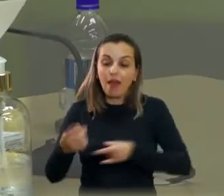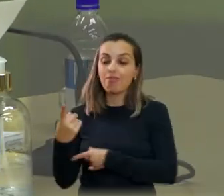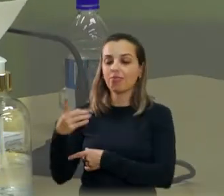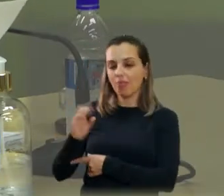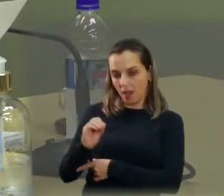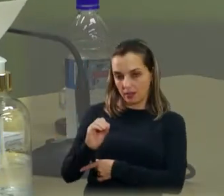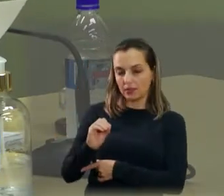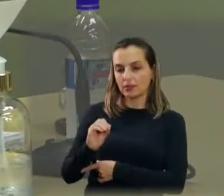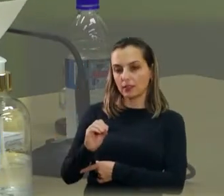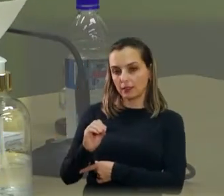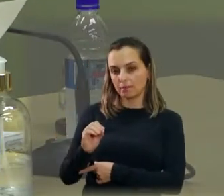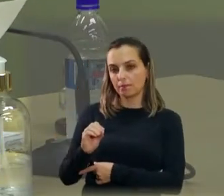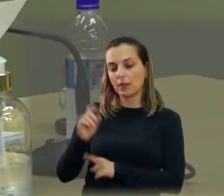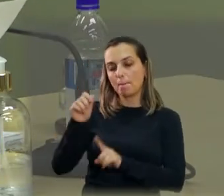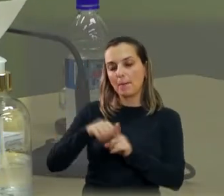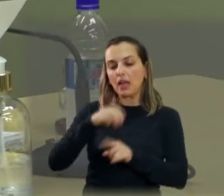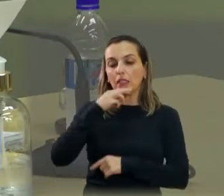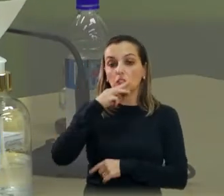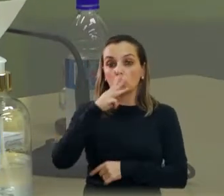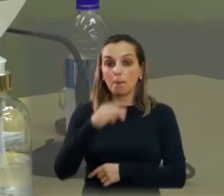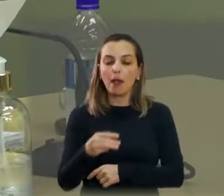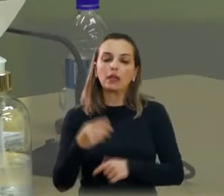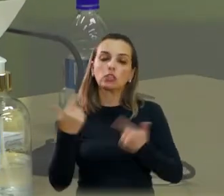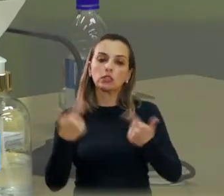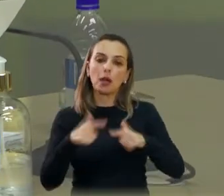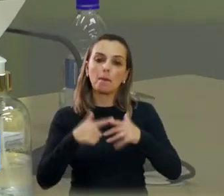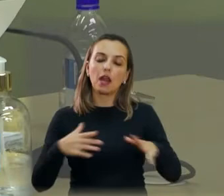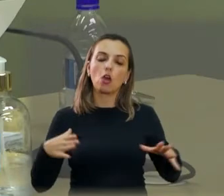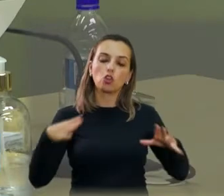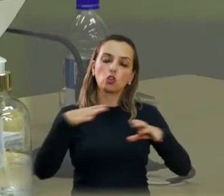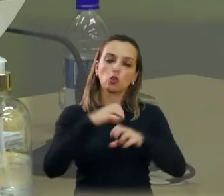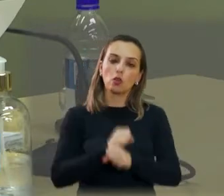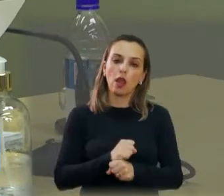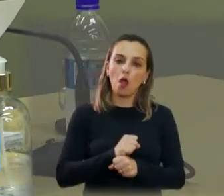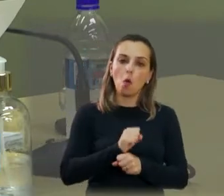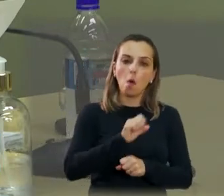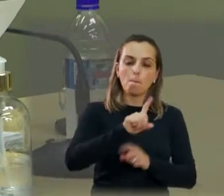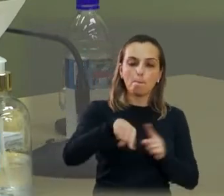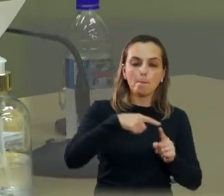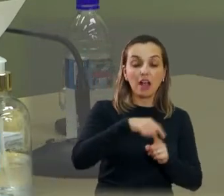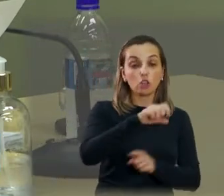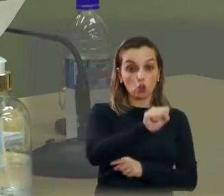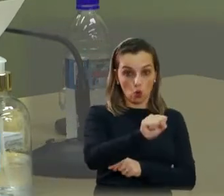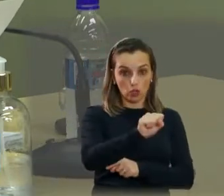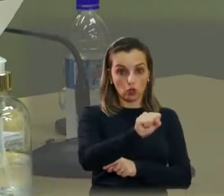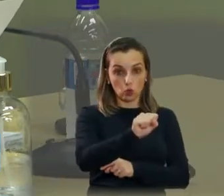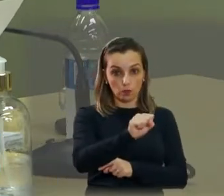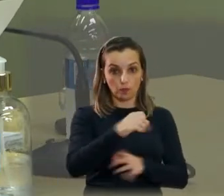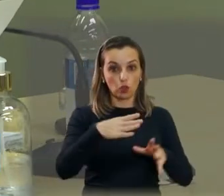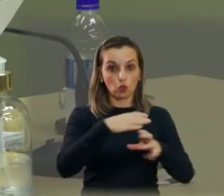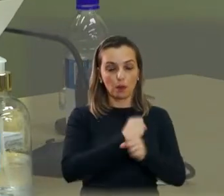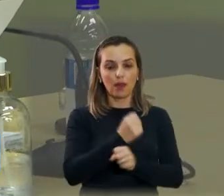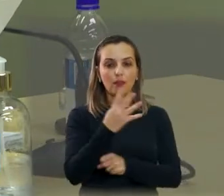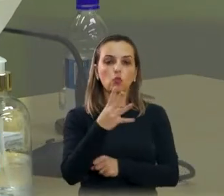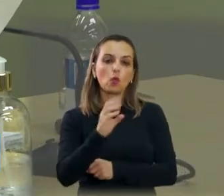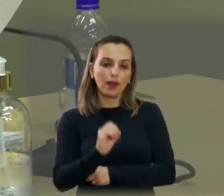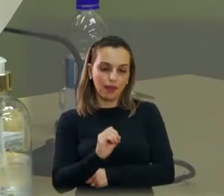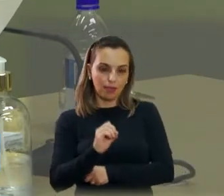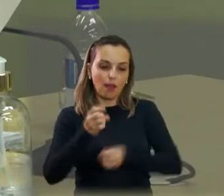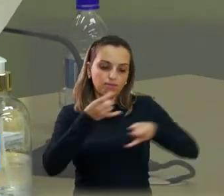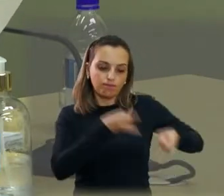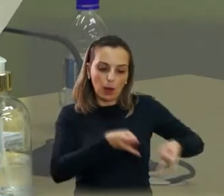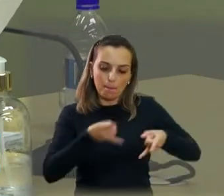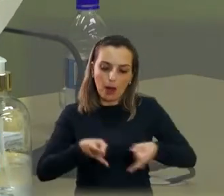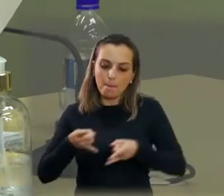E na primeira semana de março, a gente trabalhar para conseguir abrir mais 8 leitos para completar esses 40 leitos